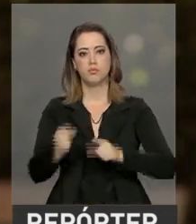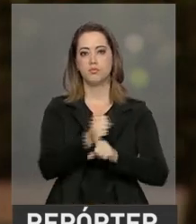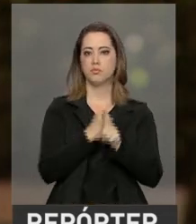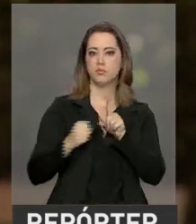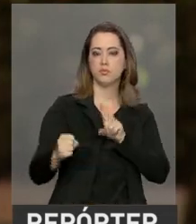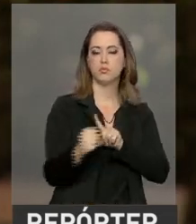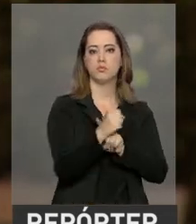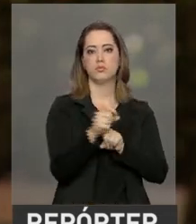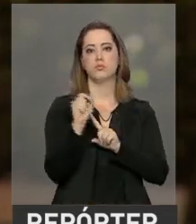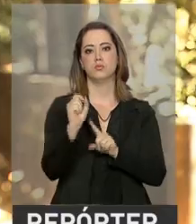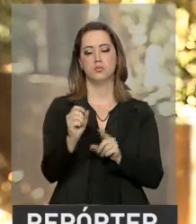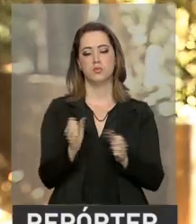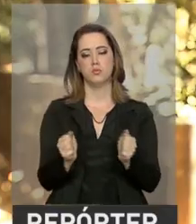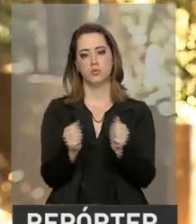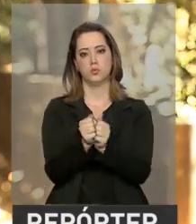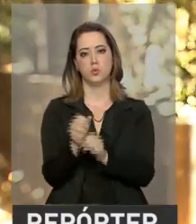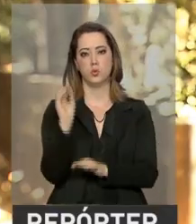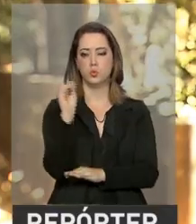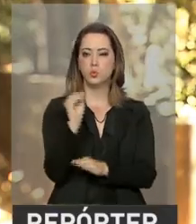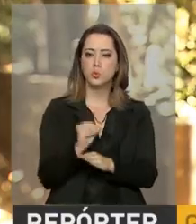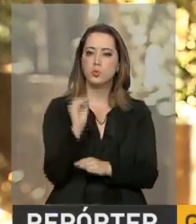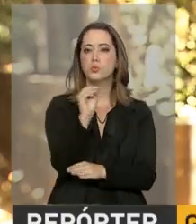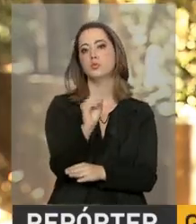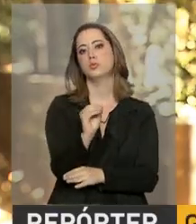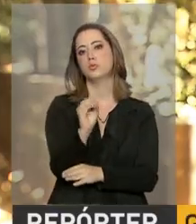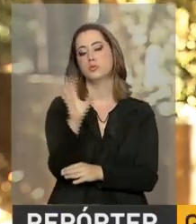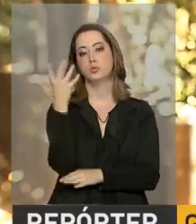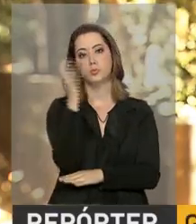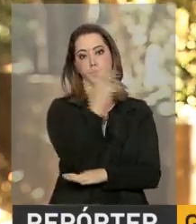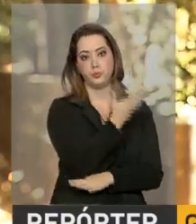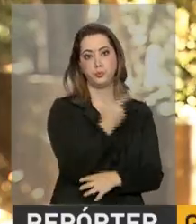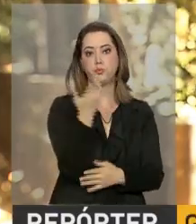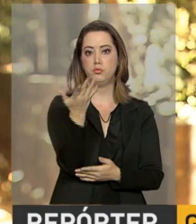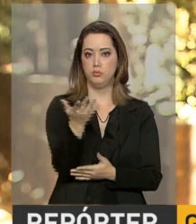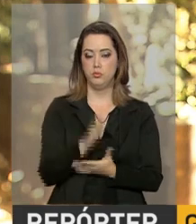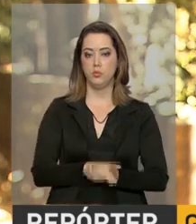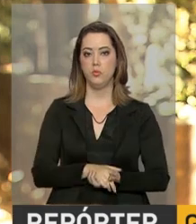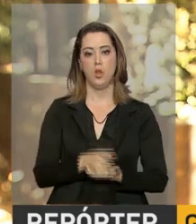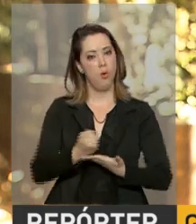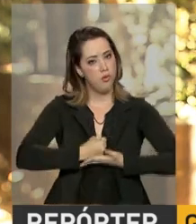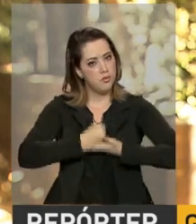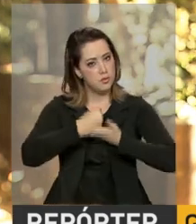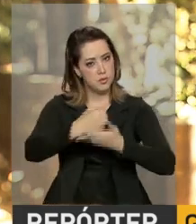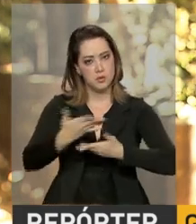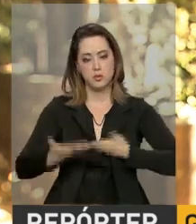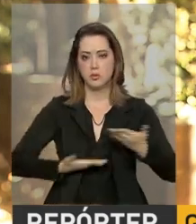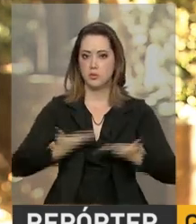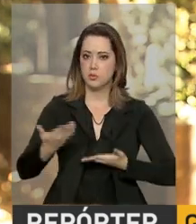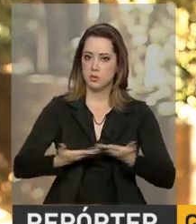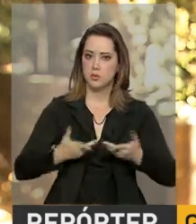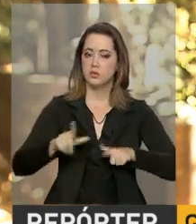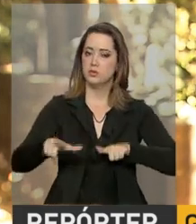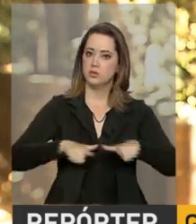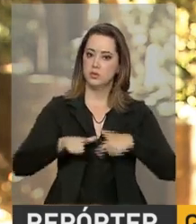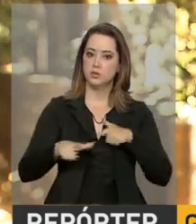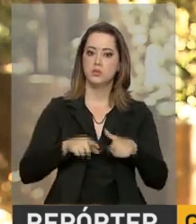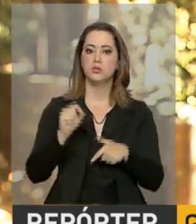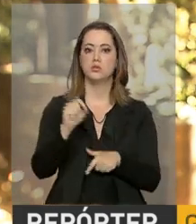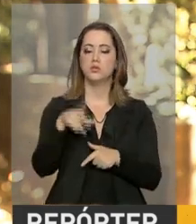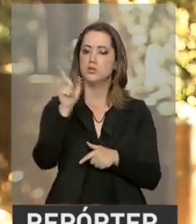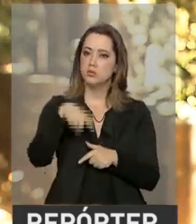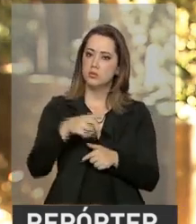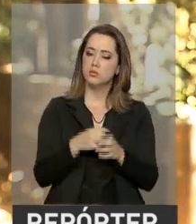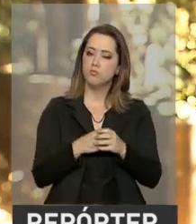a unidade de conservação A Procura pelo trabalho voluntário em unidades de conservação como o Parque Nacional de Brasília é